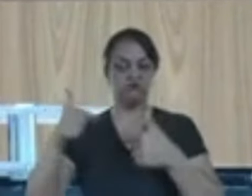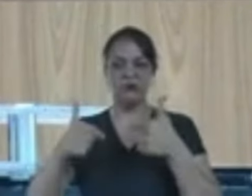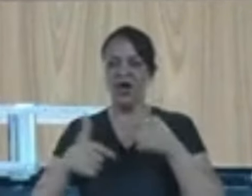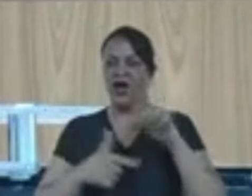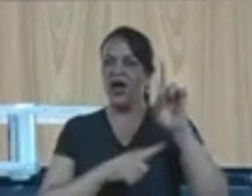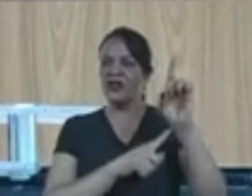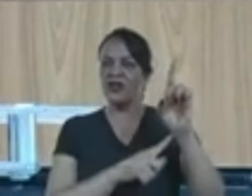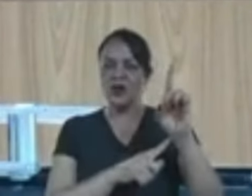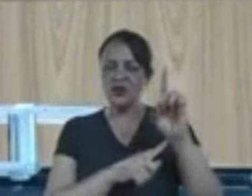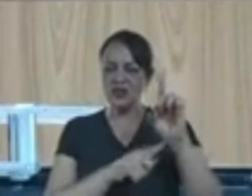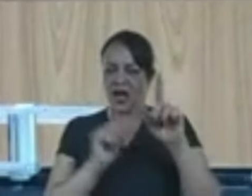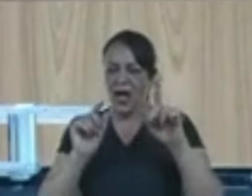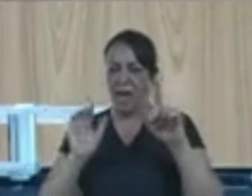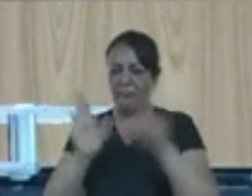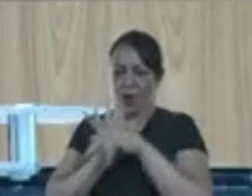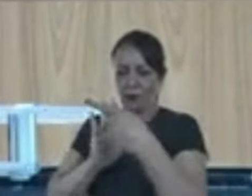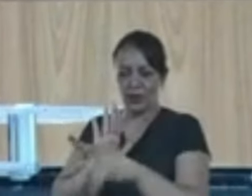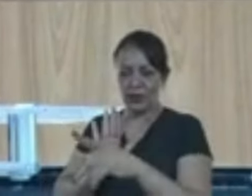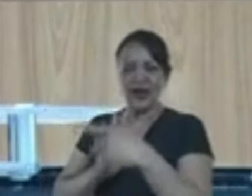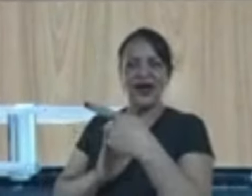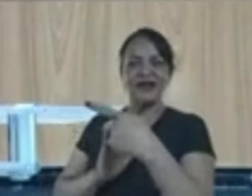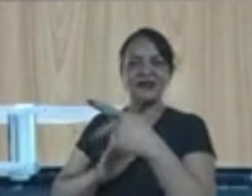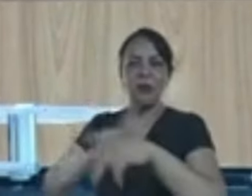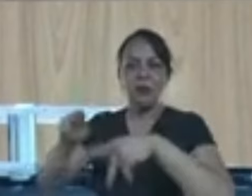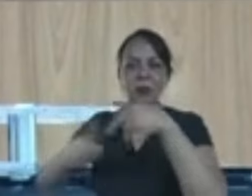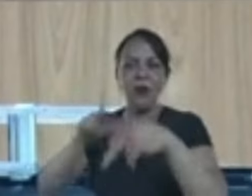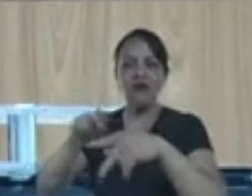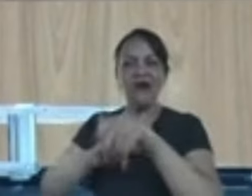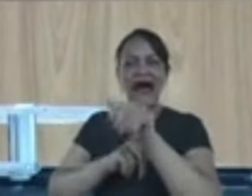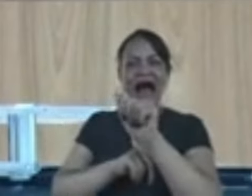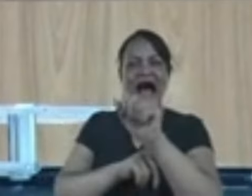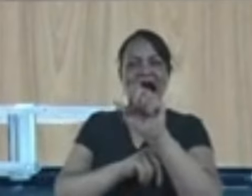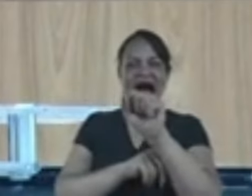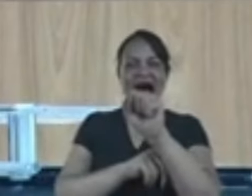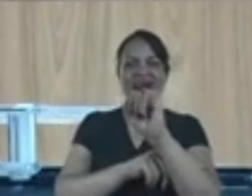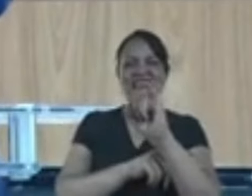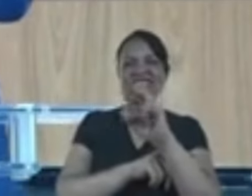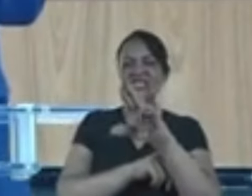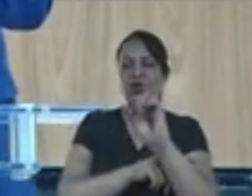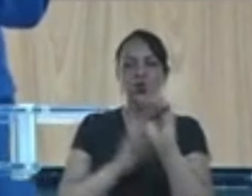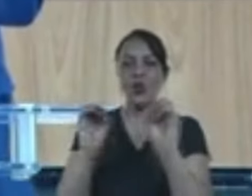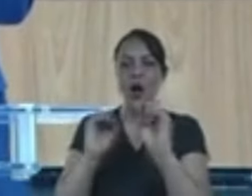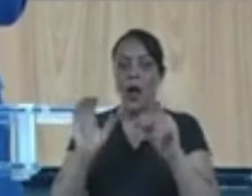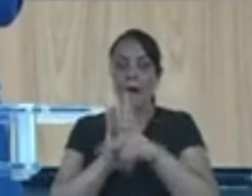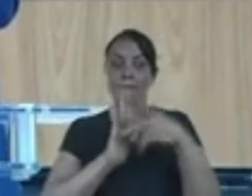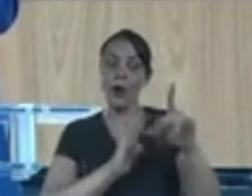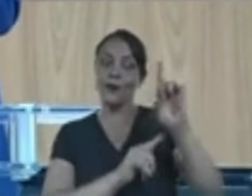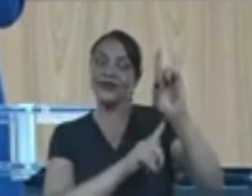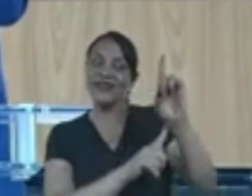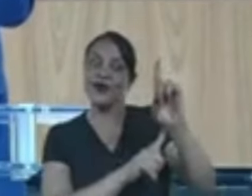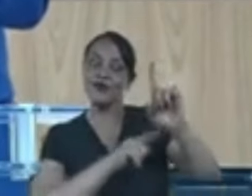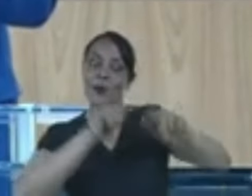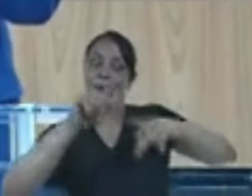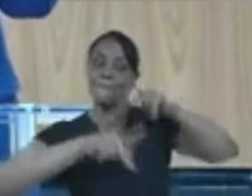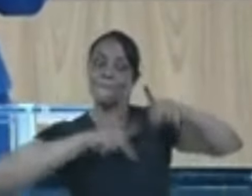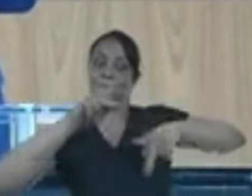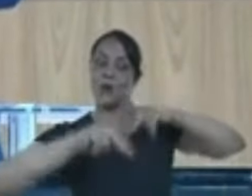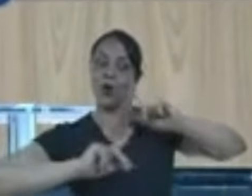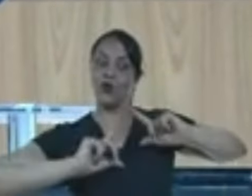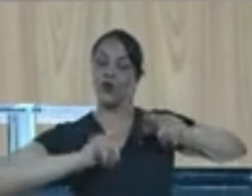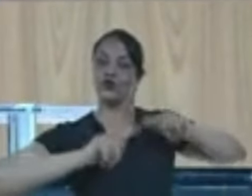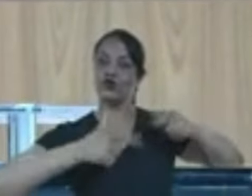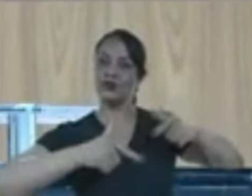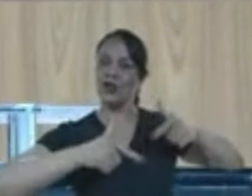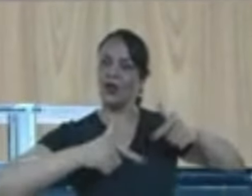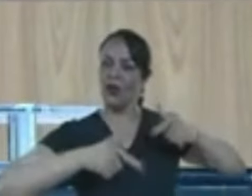dos assírios, ele era o Deus dos judeus, o Deus de Israel. Não era tempo dele ir para os estrangeiros, não era tempo